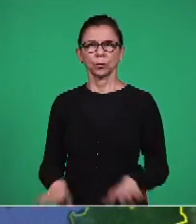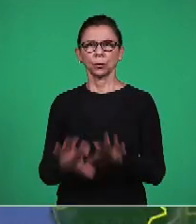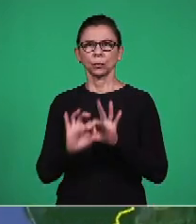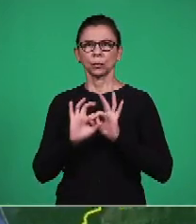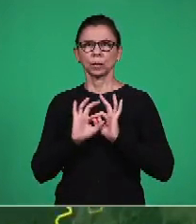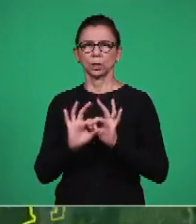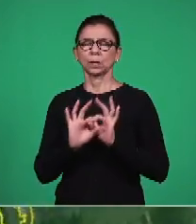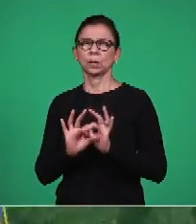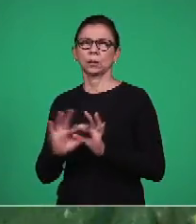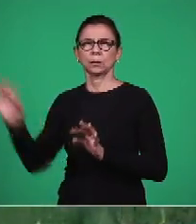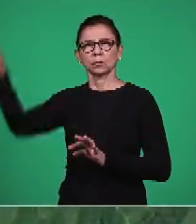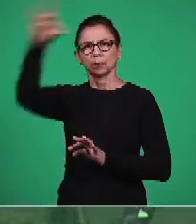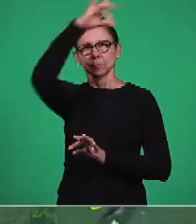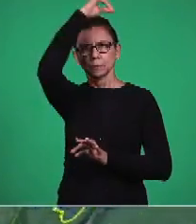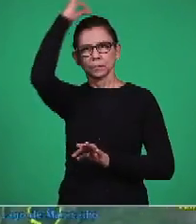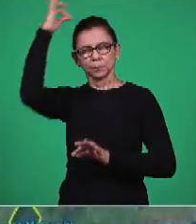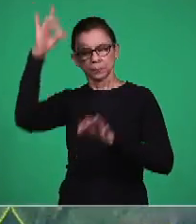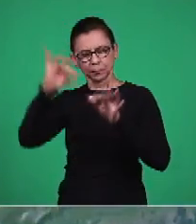mesmo Espírito.